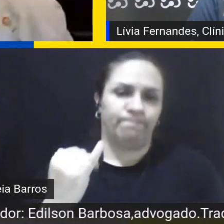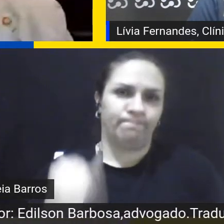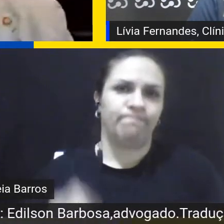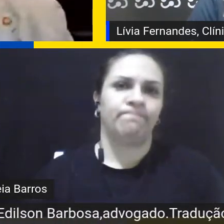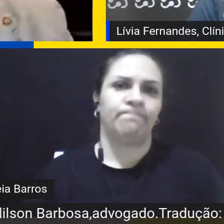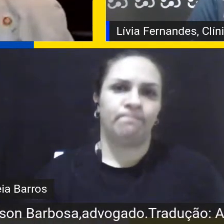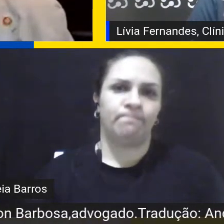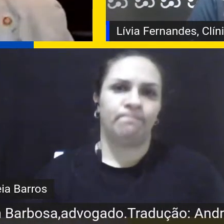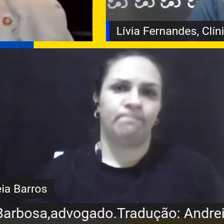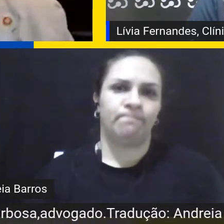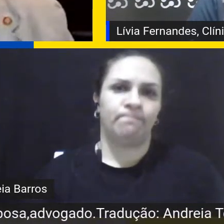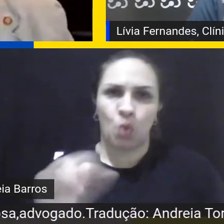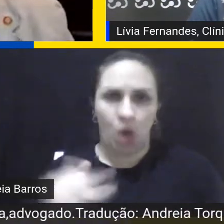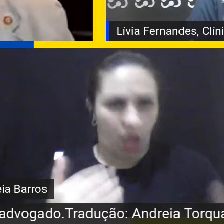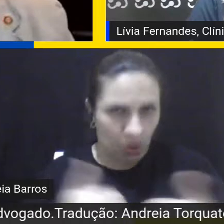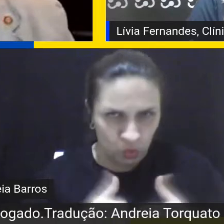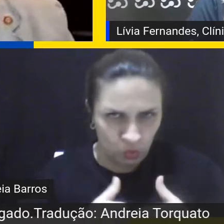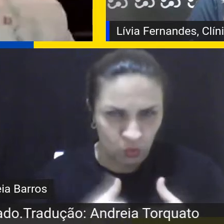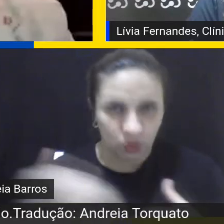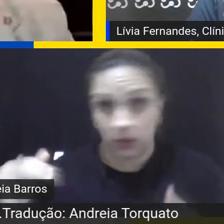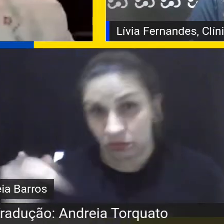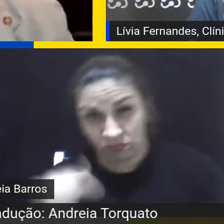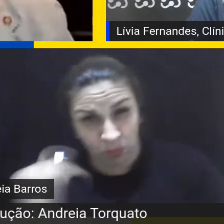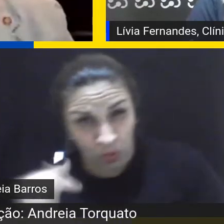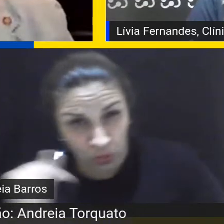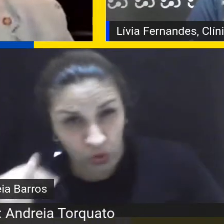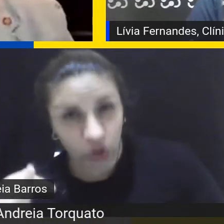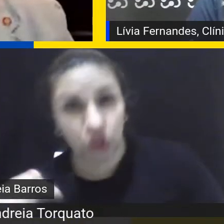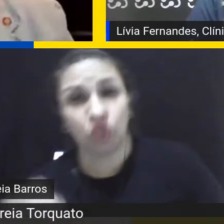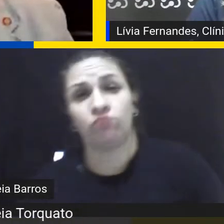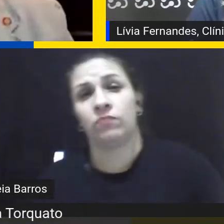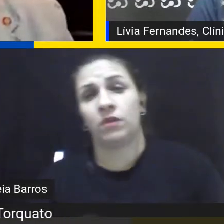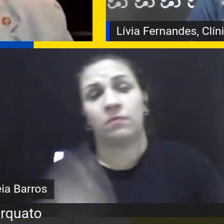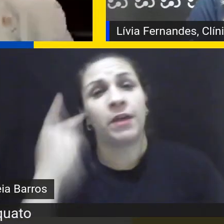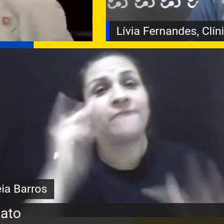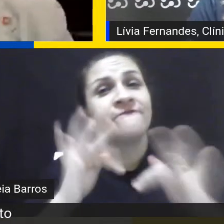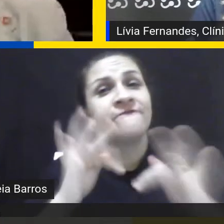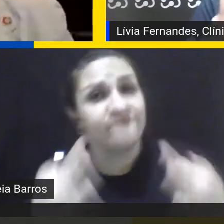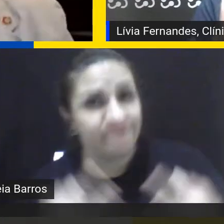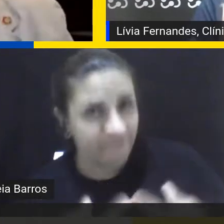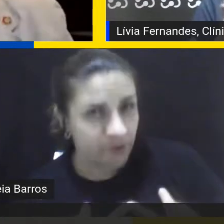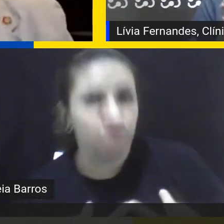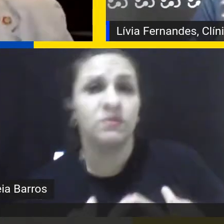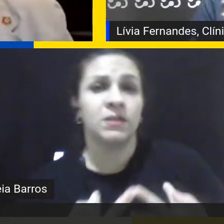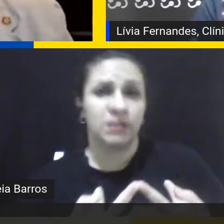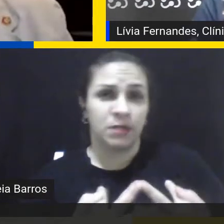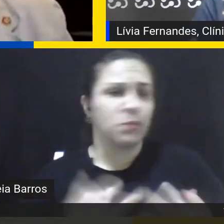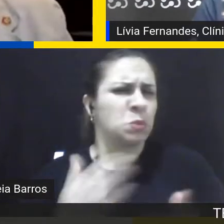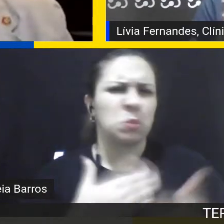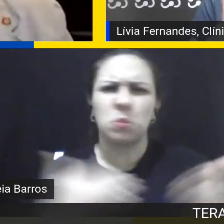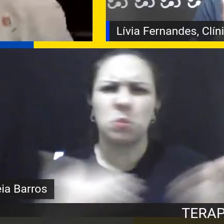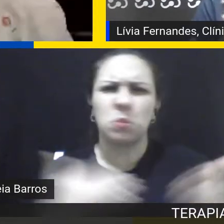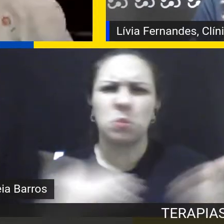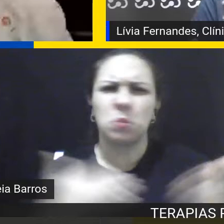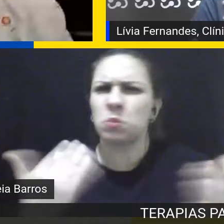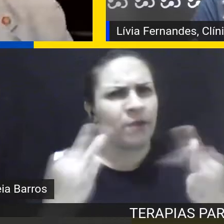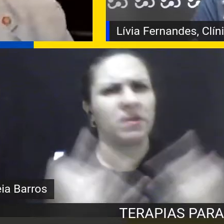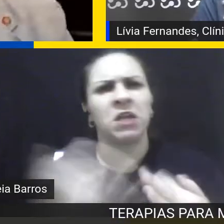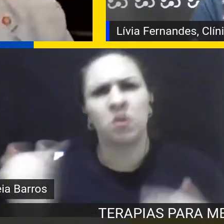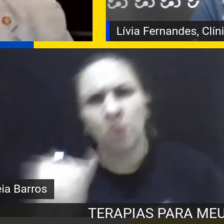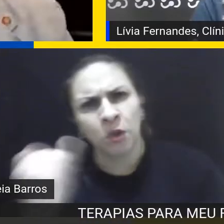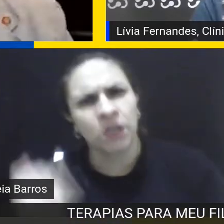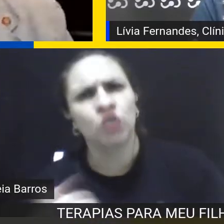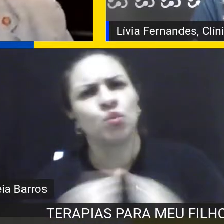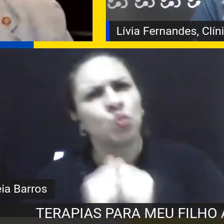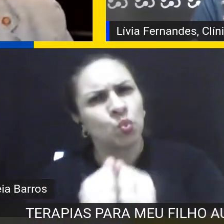para o autista, doutor Edilson, é super importante para a família, para toda a família, fazer